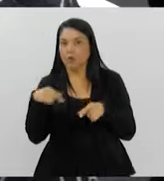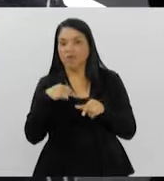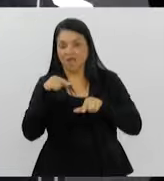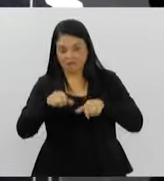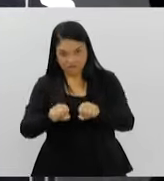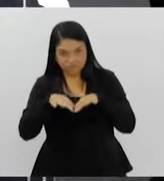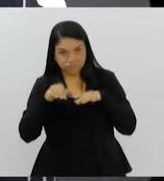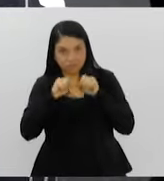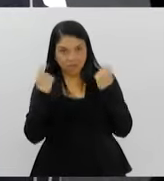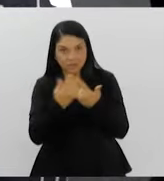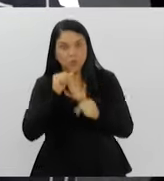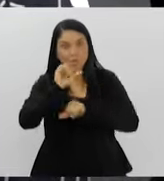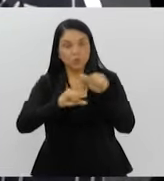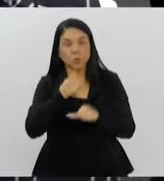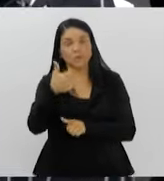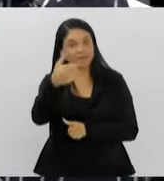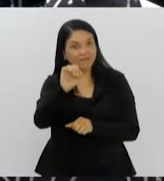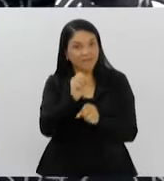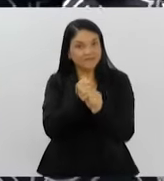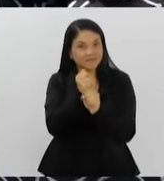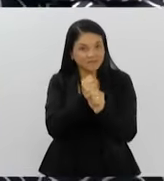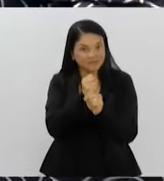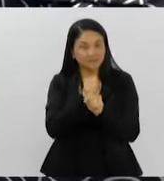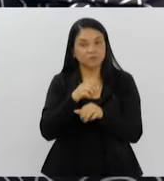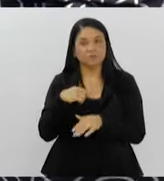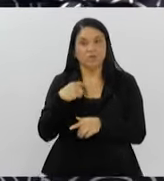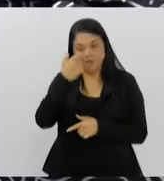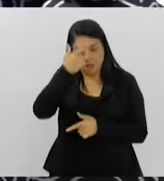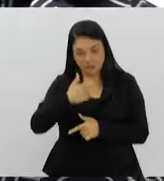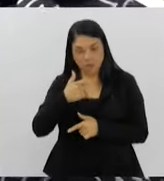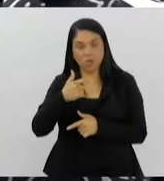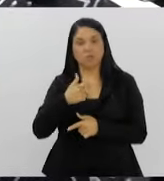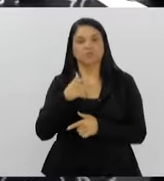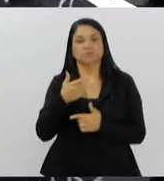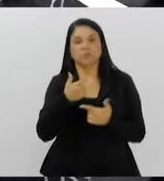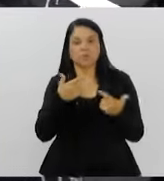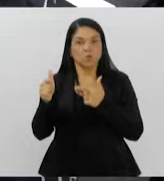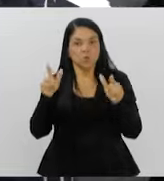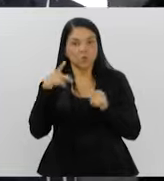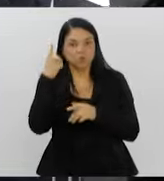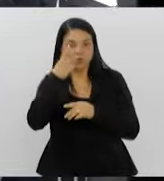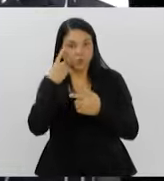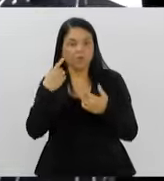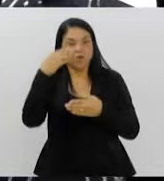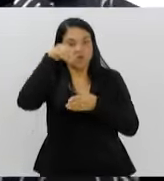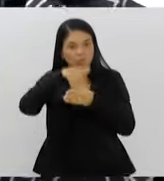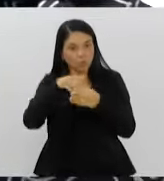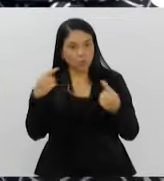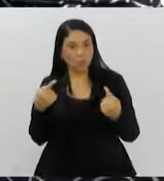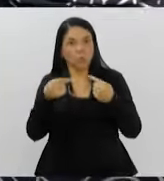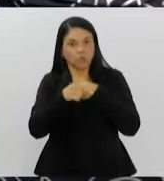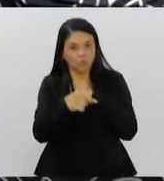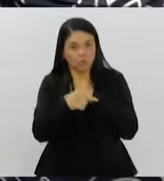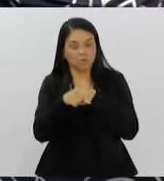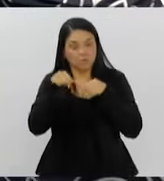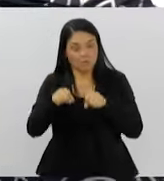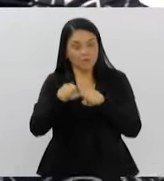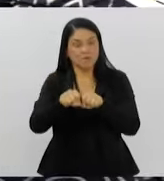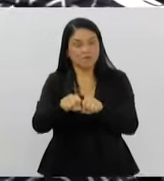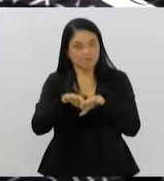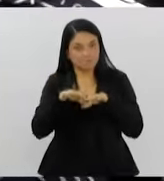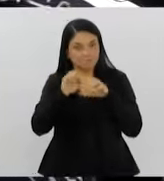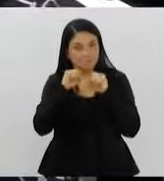eu e mais alguns votamos contrário mas a casa assumiu esse